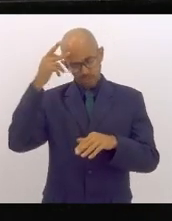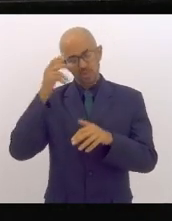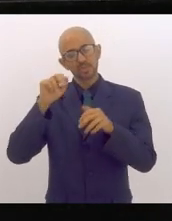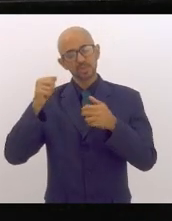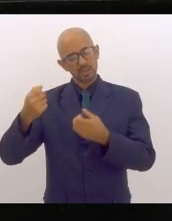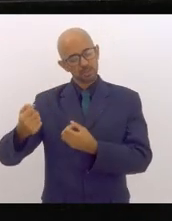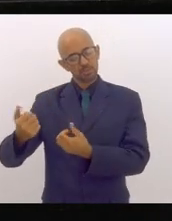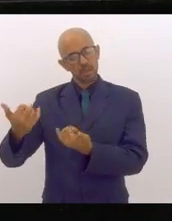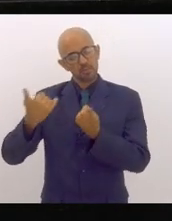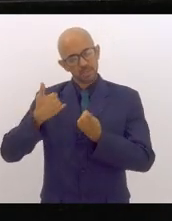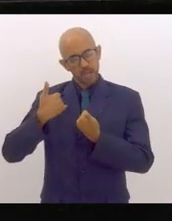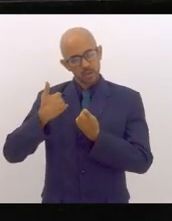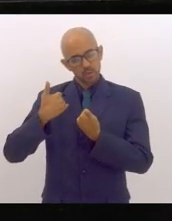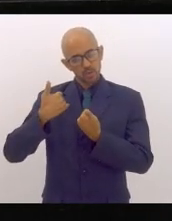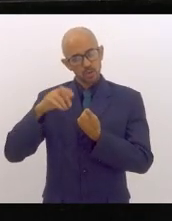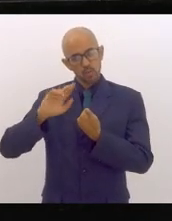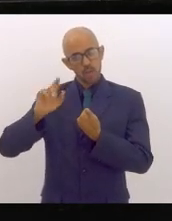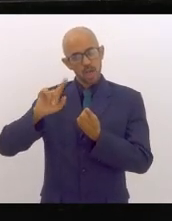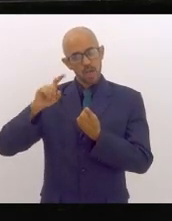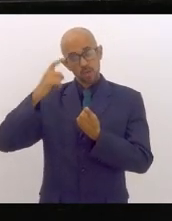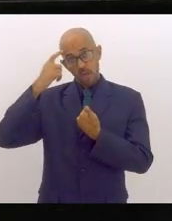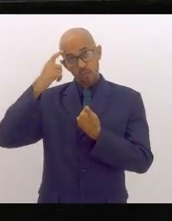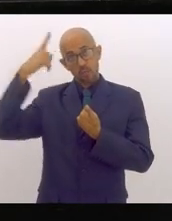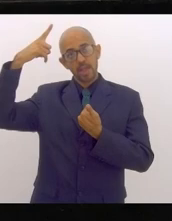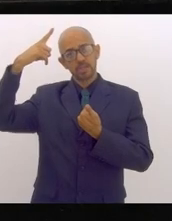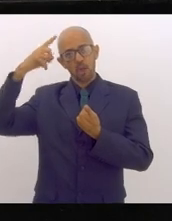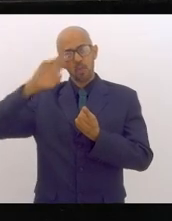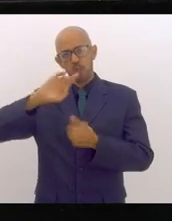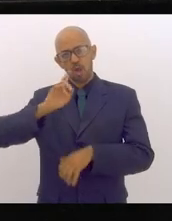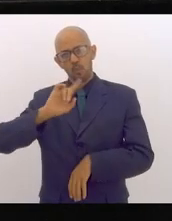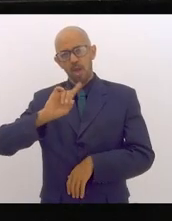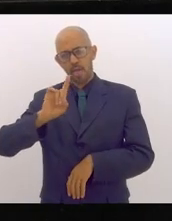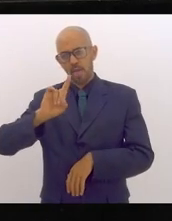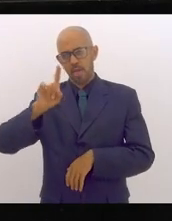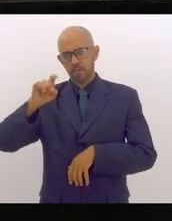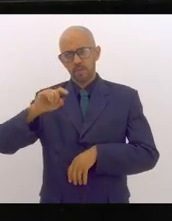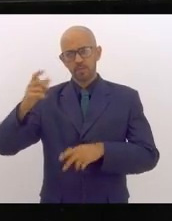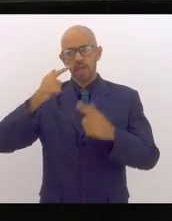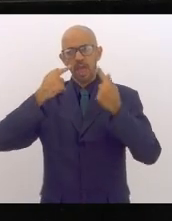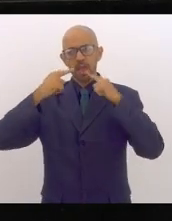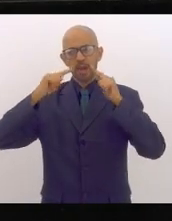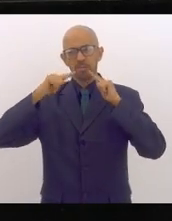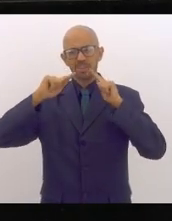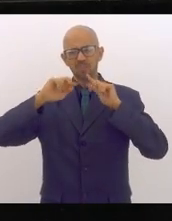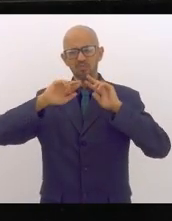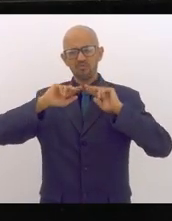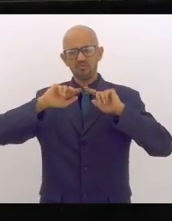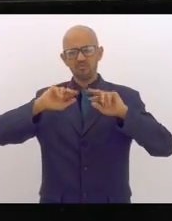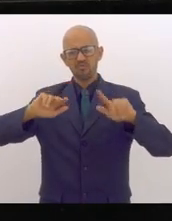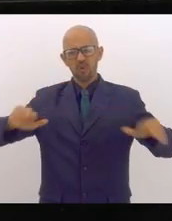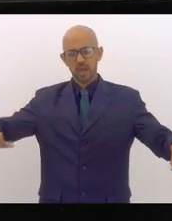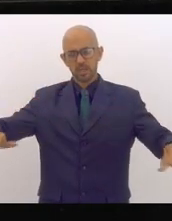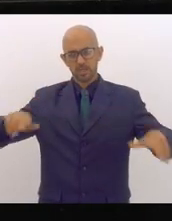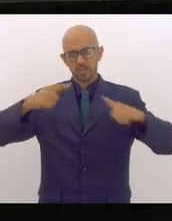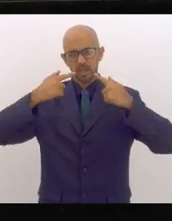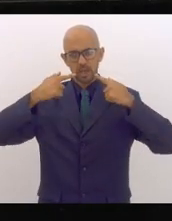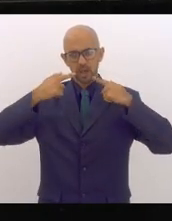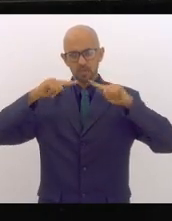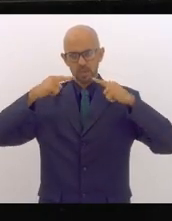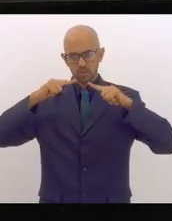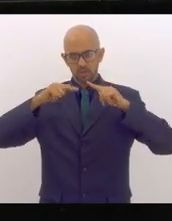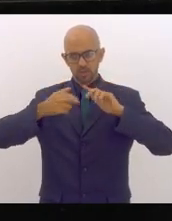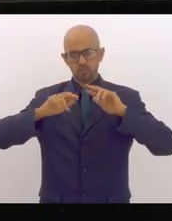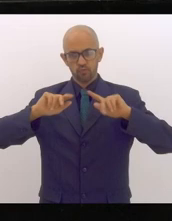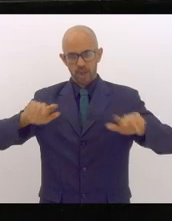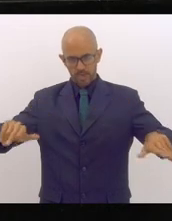Esse projeto não surgiu da cabeça da deputada Lucinha. Foram inúmeras reclamações, denúncias das pessoas. E outra